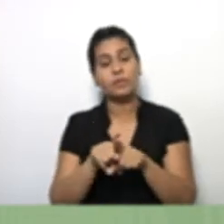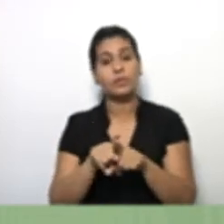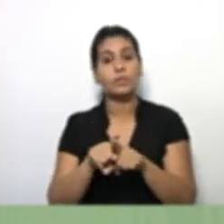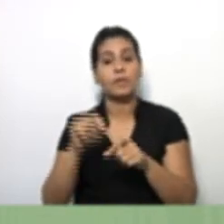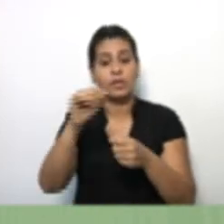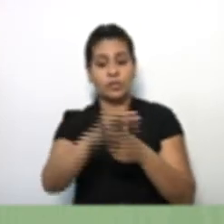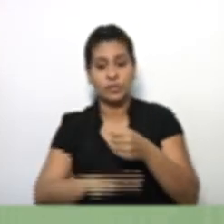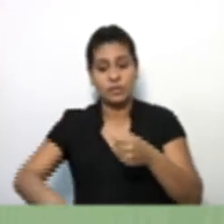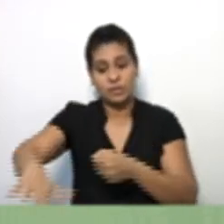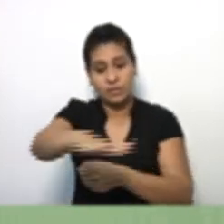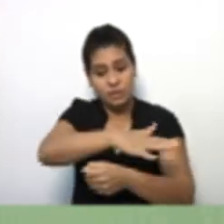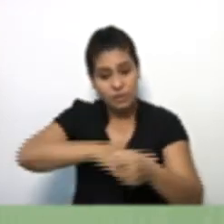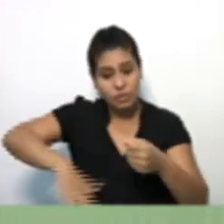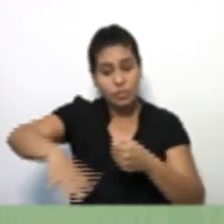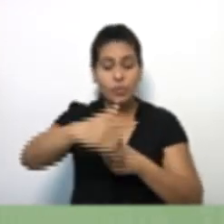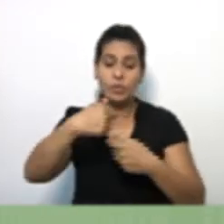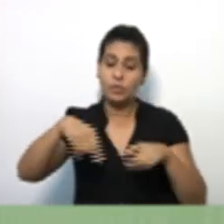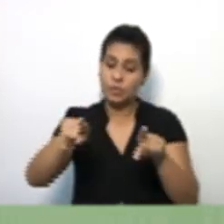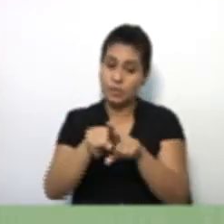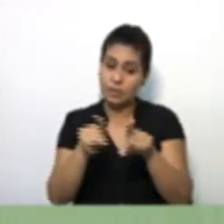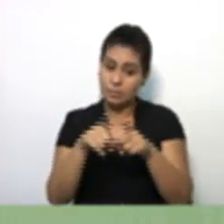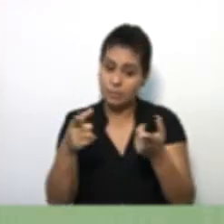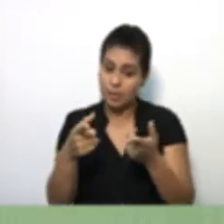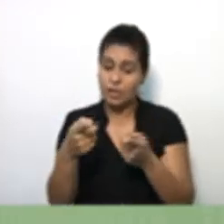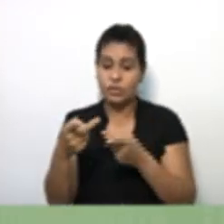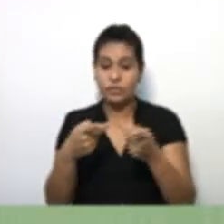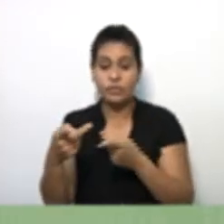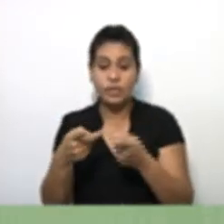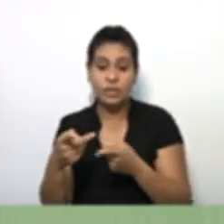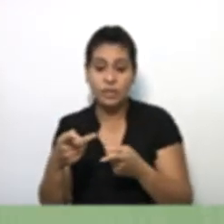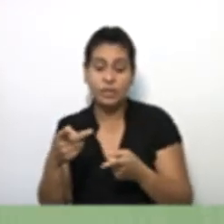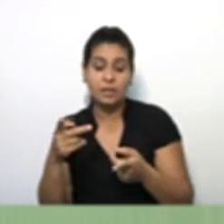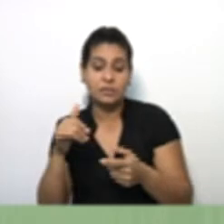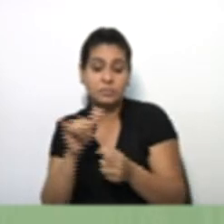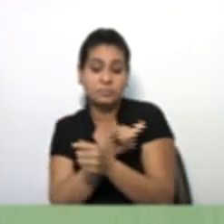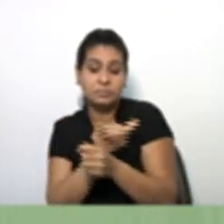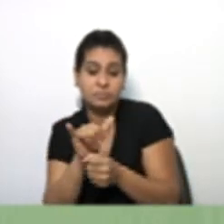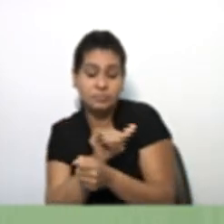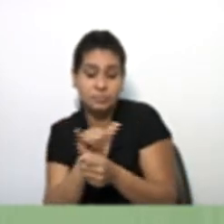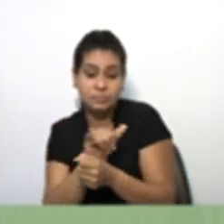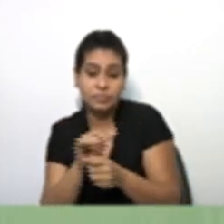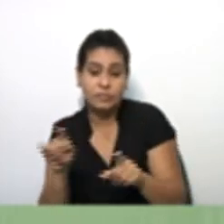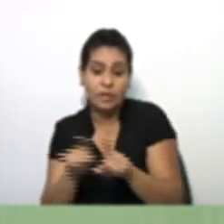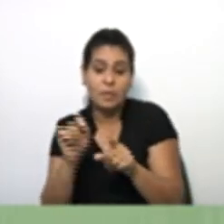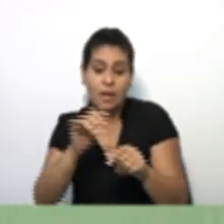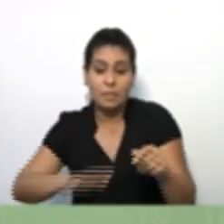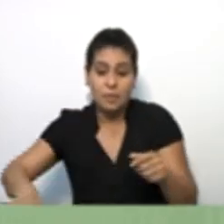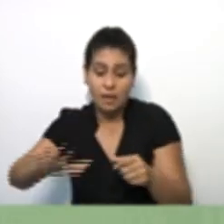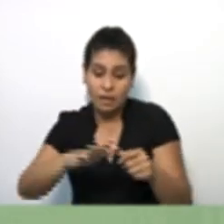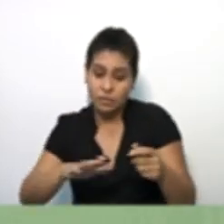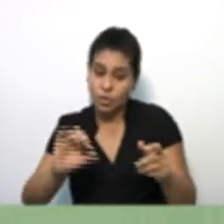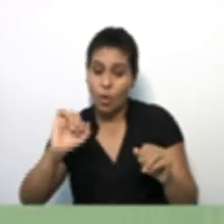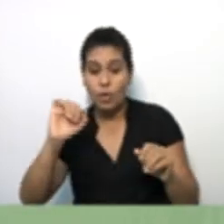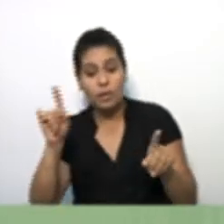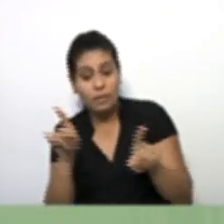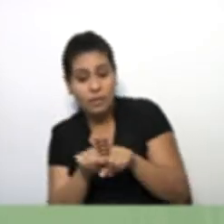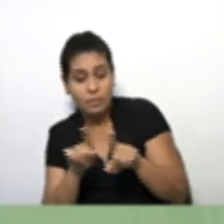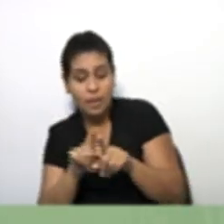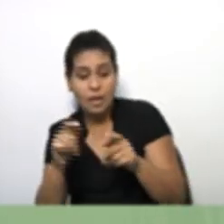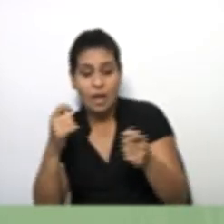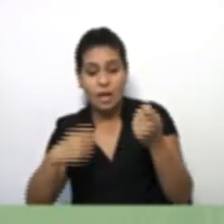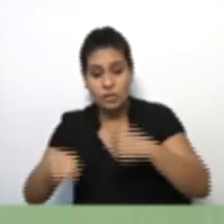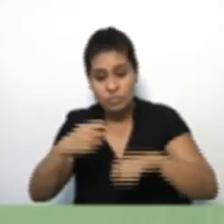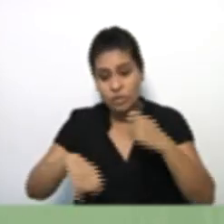exterior, análise da situação e avaliação, né, de alternativas estratégicas, que é a análise de ambientes, né? E também a